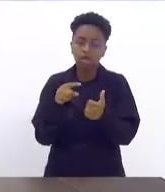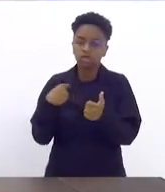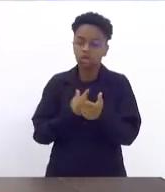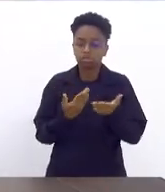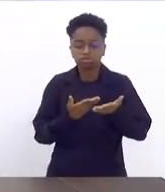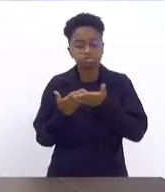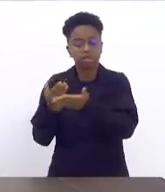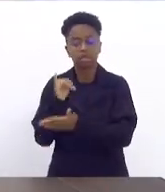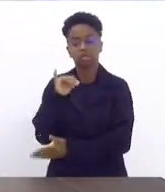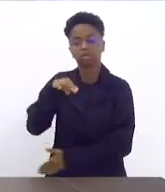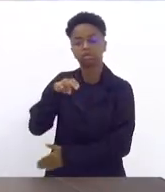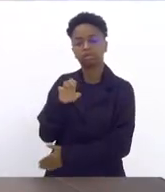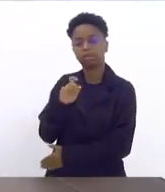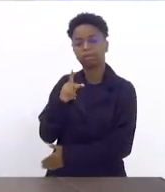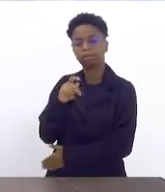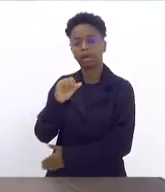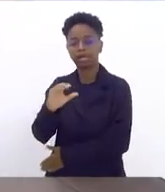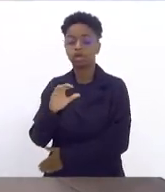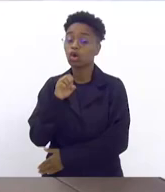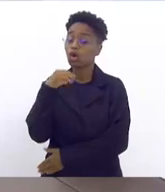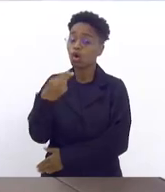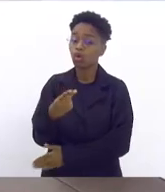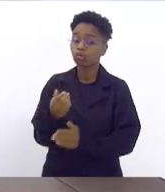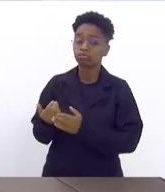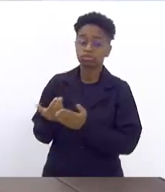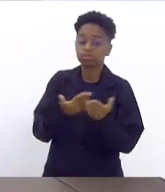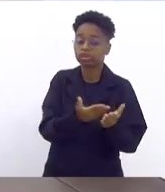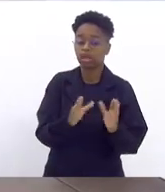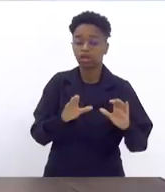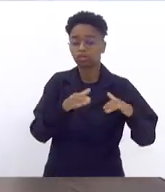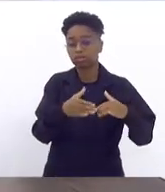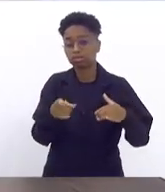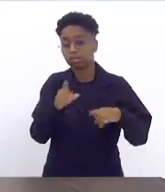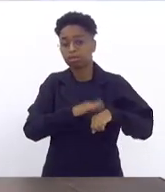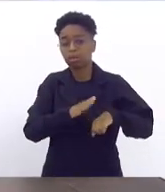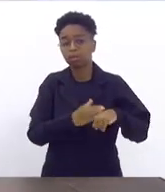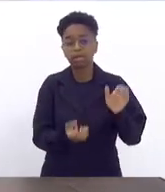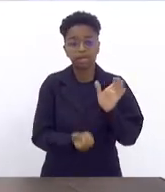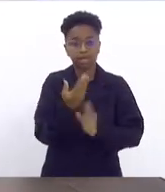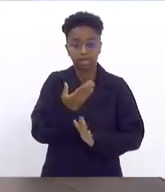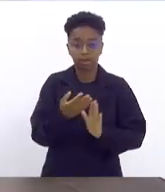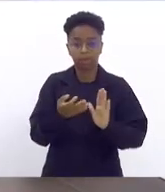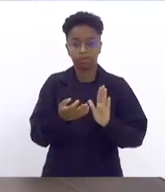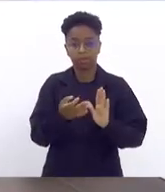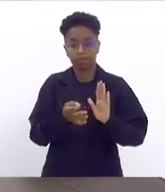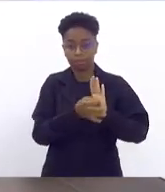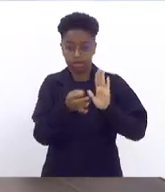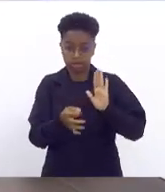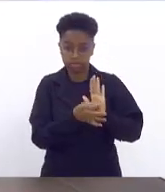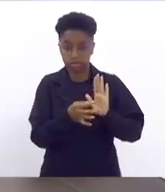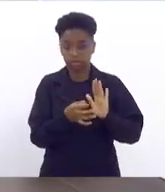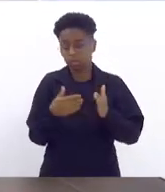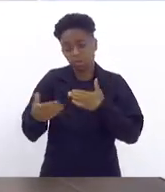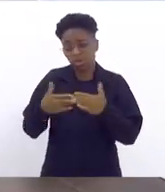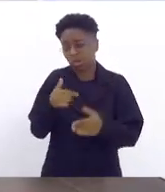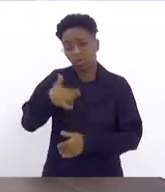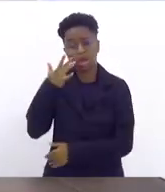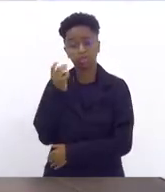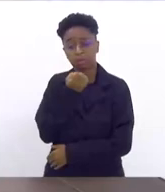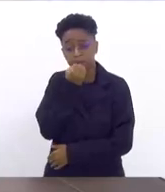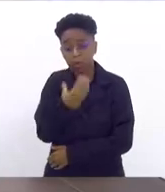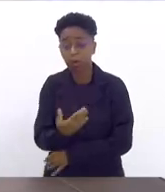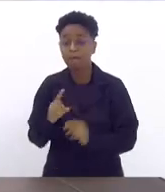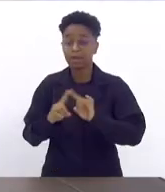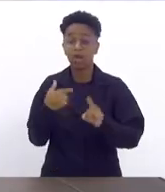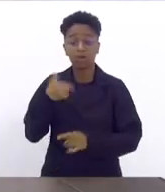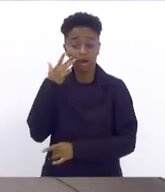ao INEPAC ou encaminhe a comissão para produzir esse parecer técnico ou baixar. Qualquer delas eu acho boa. Então eu acho que